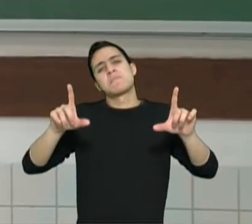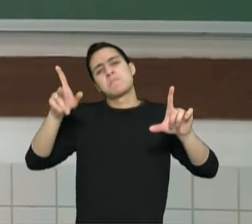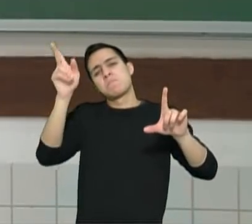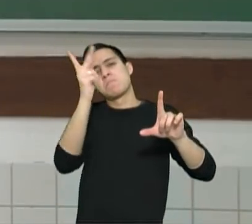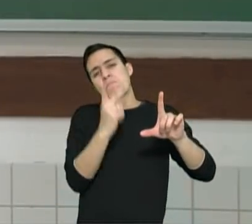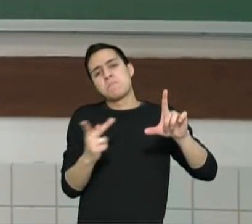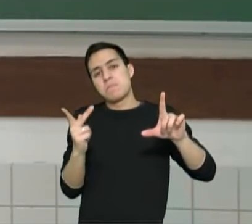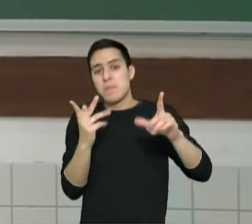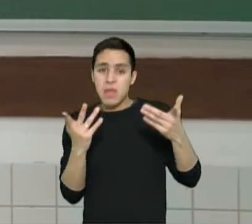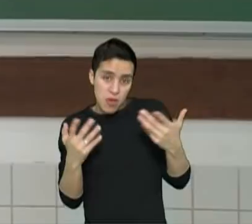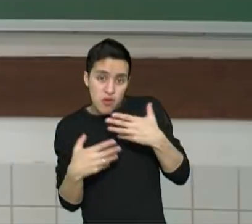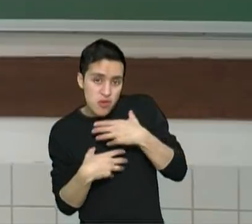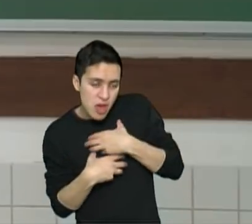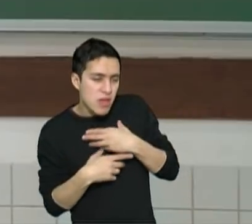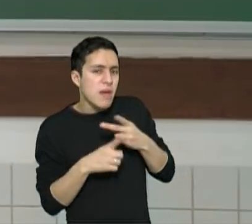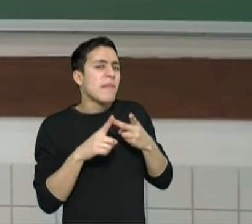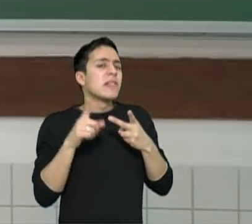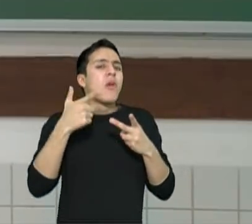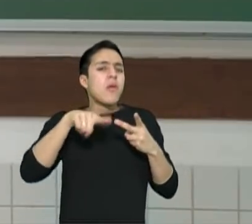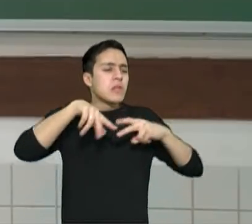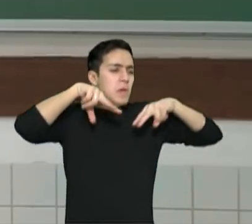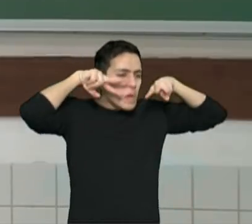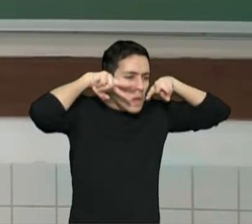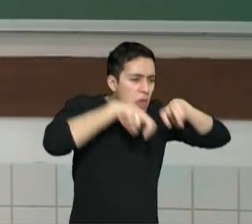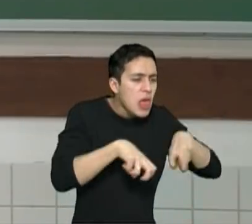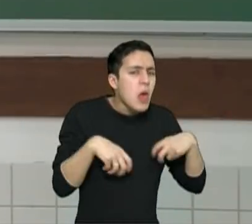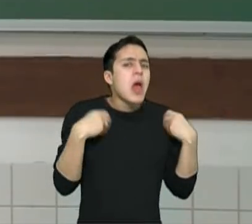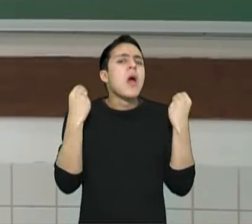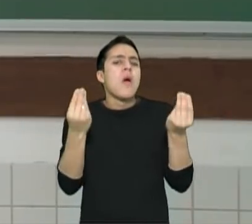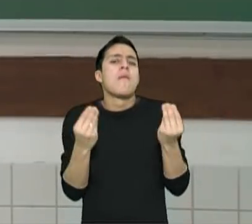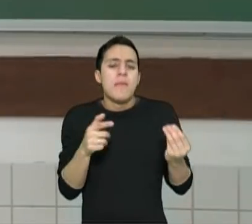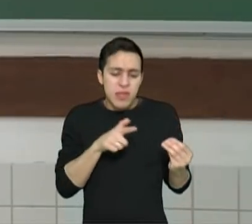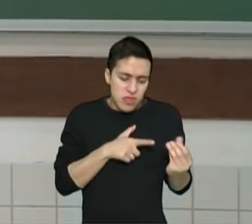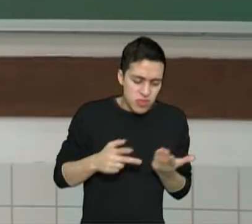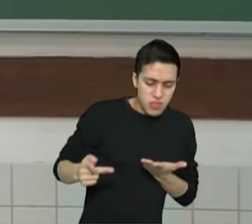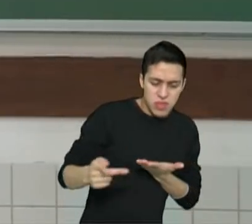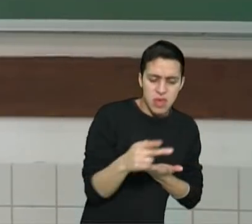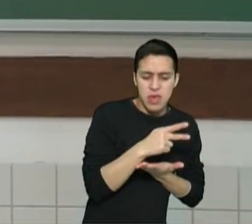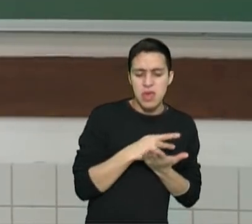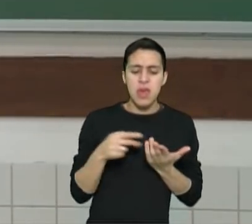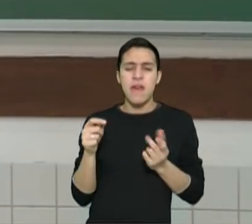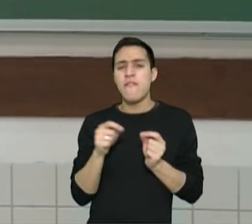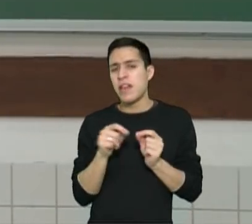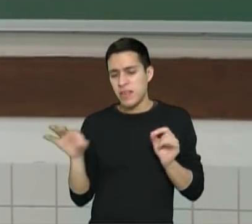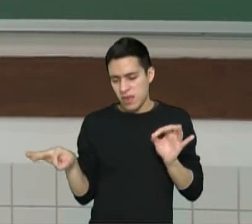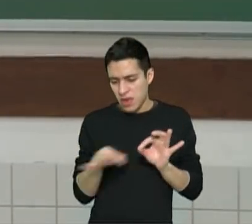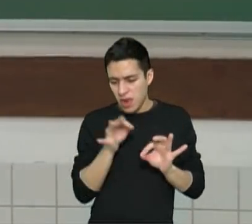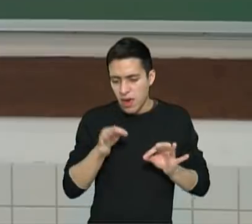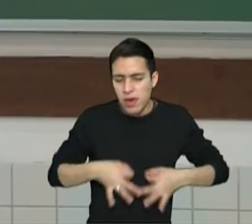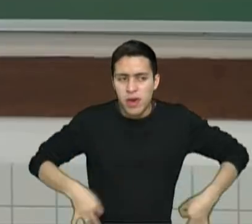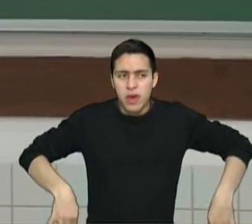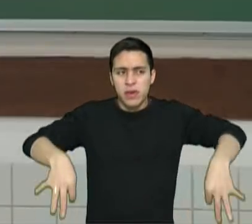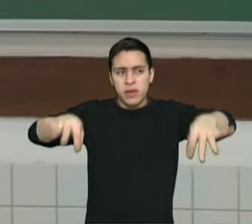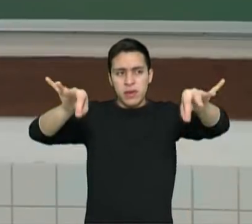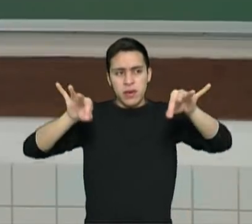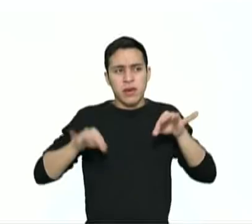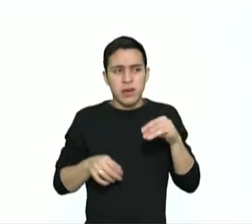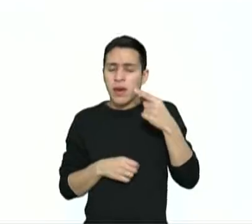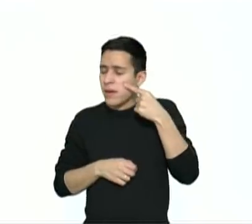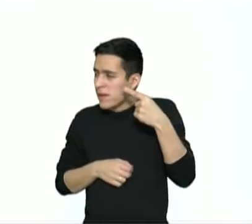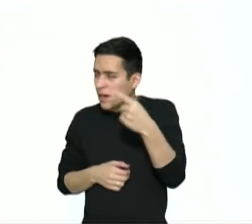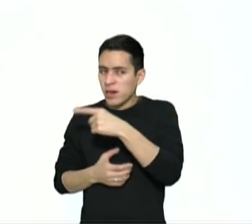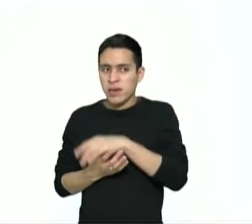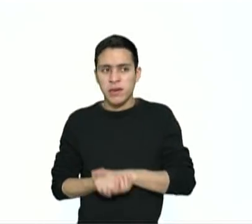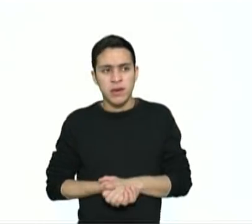foi a pintura, né? Mas tinham outras, como a professora falou, né? Gravura, tapeçaria, né? Então, olha aqui.